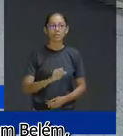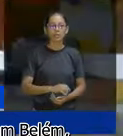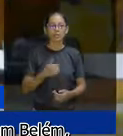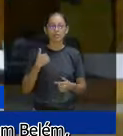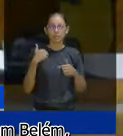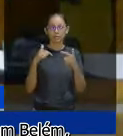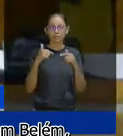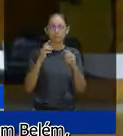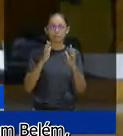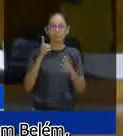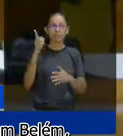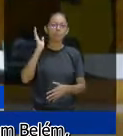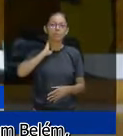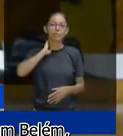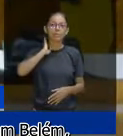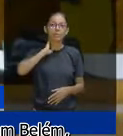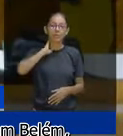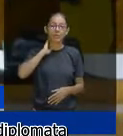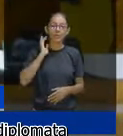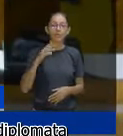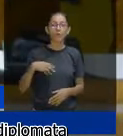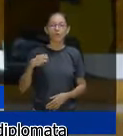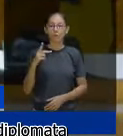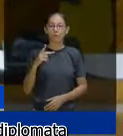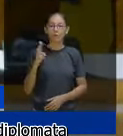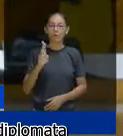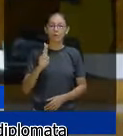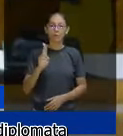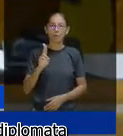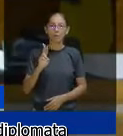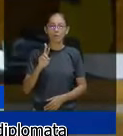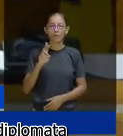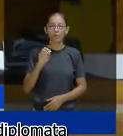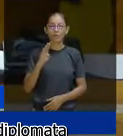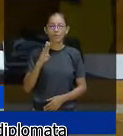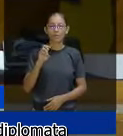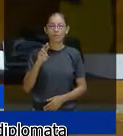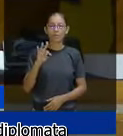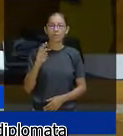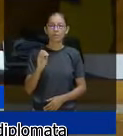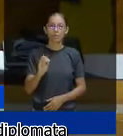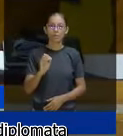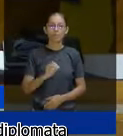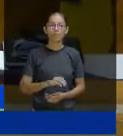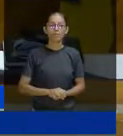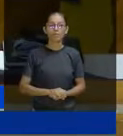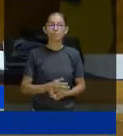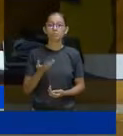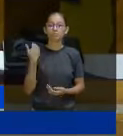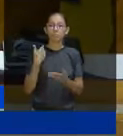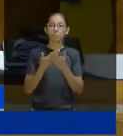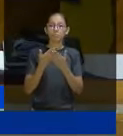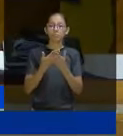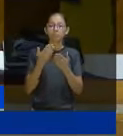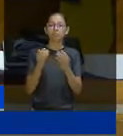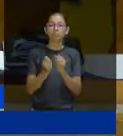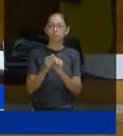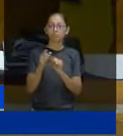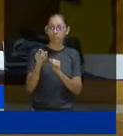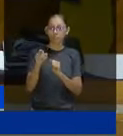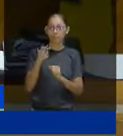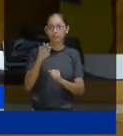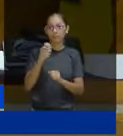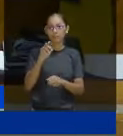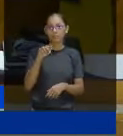Federal em Belém, e ele tem um filho dele, chama Roberto. Roberto é diplomata brasileiro, é da tua turma, Torque, mas